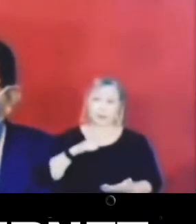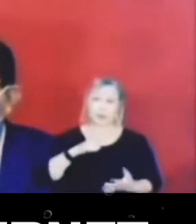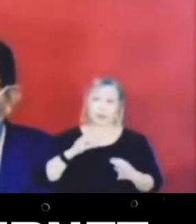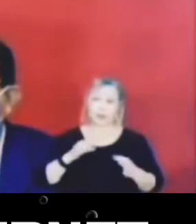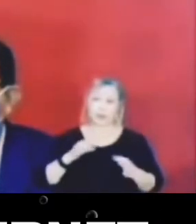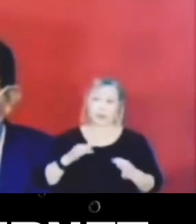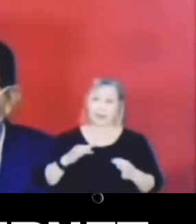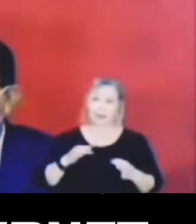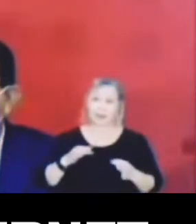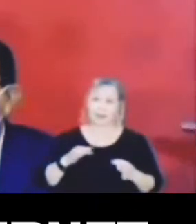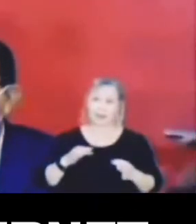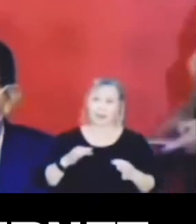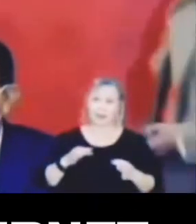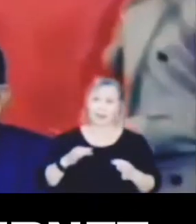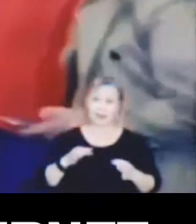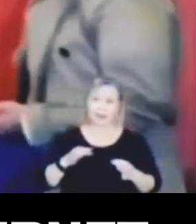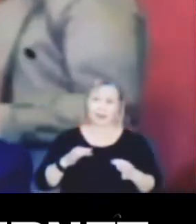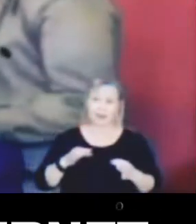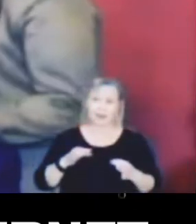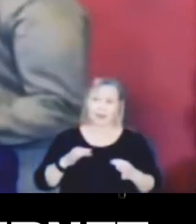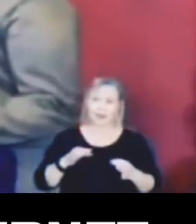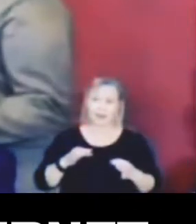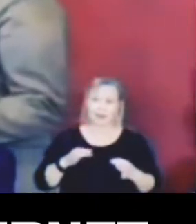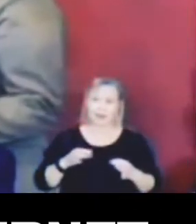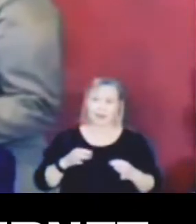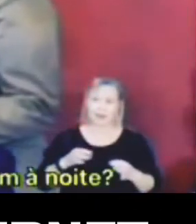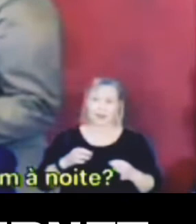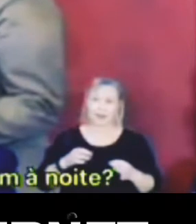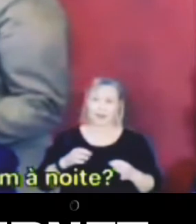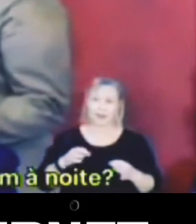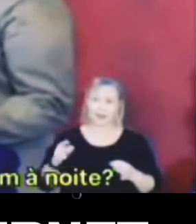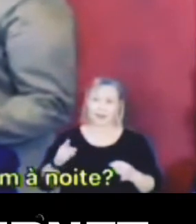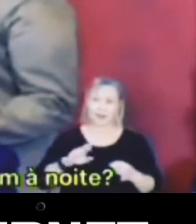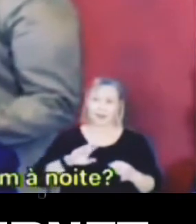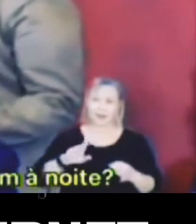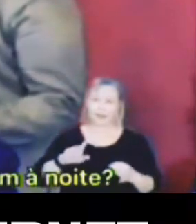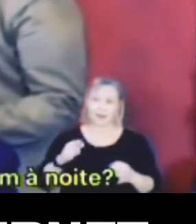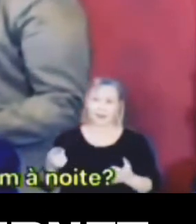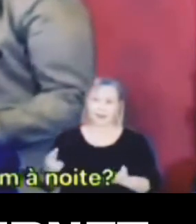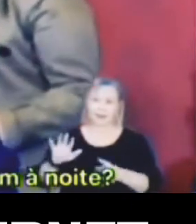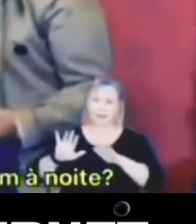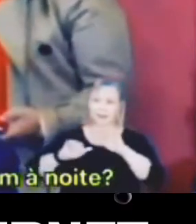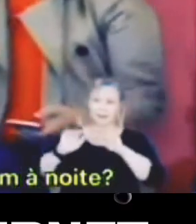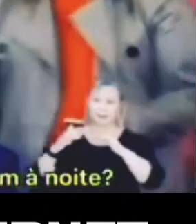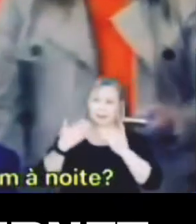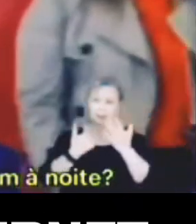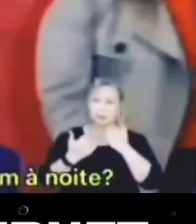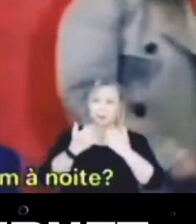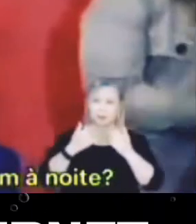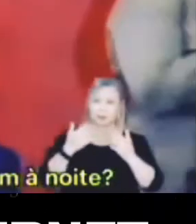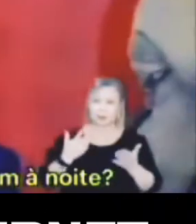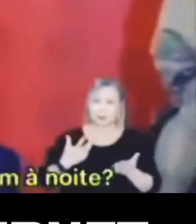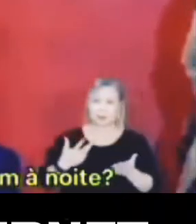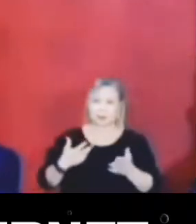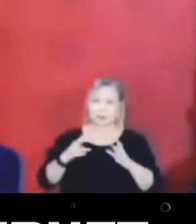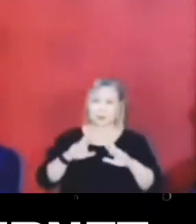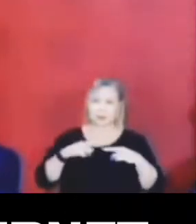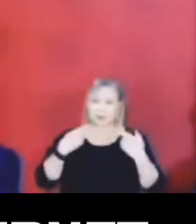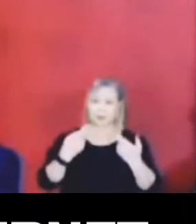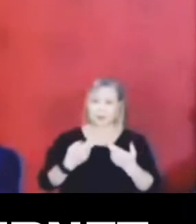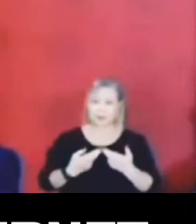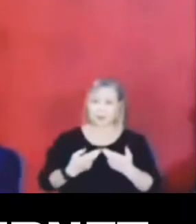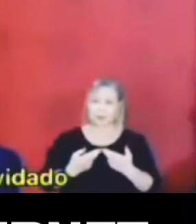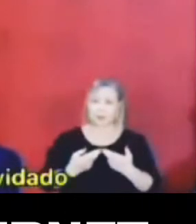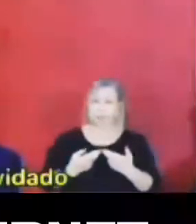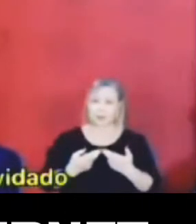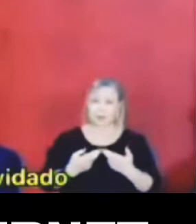comigo. Não me convidou para essa reunião. Você sabe com quem que eu soube da reunião? Ontem à noite, um